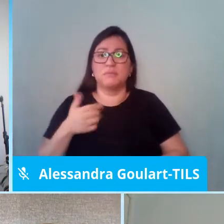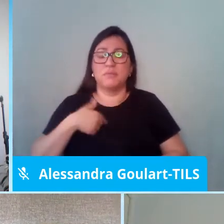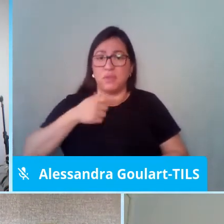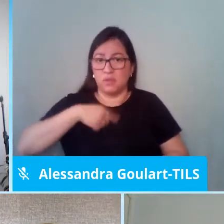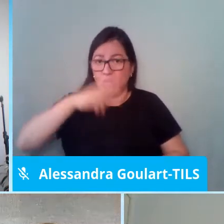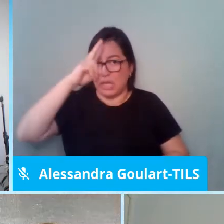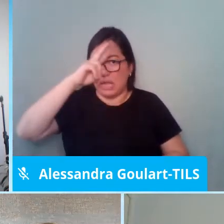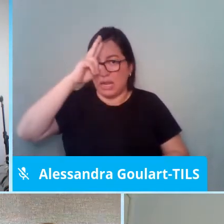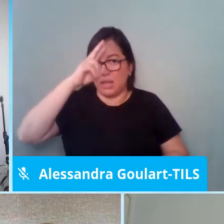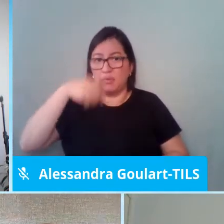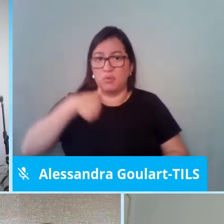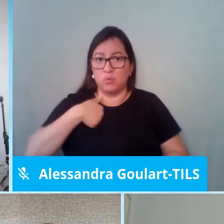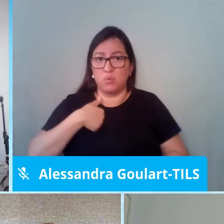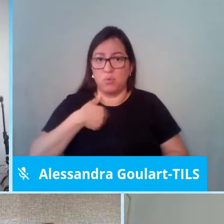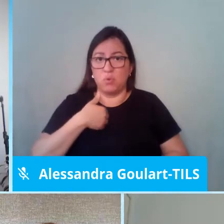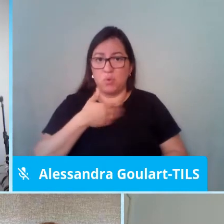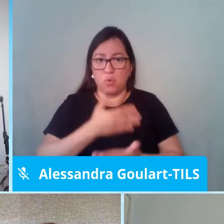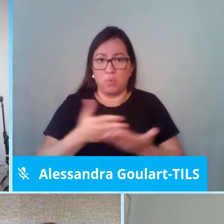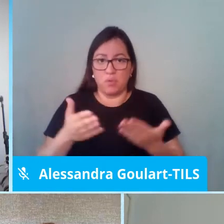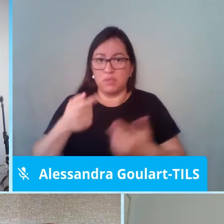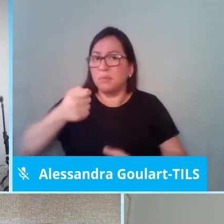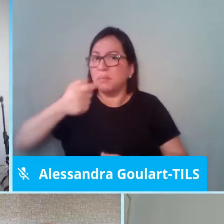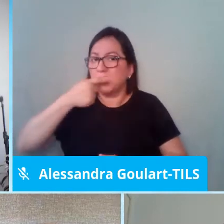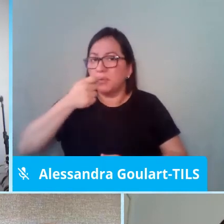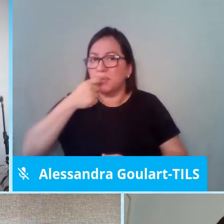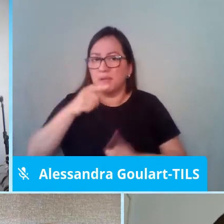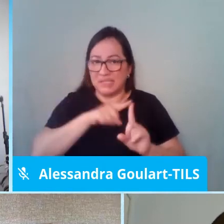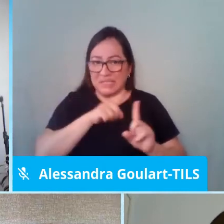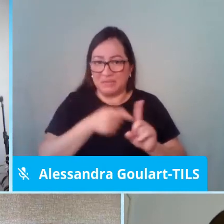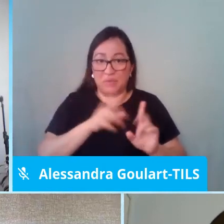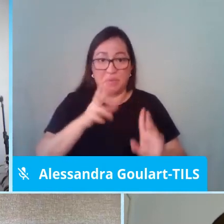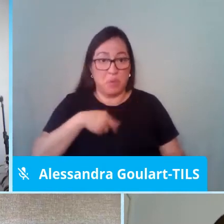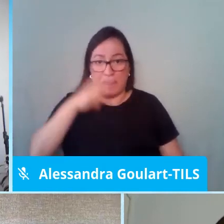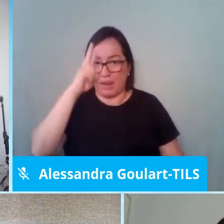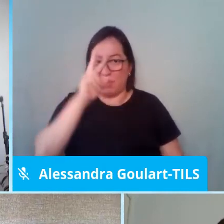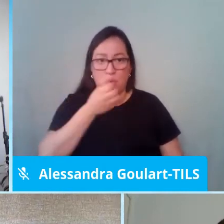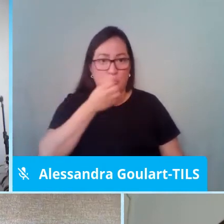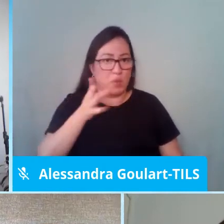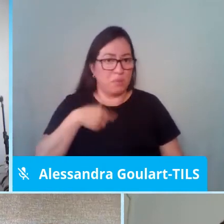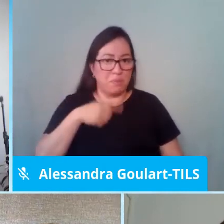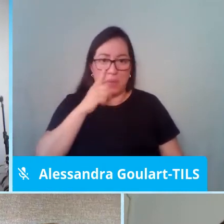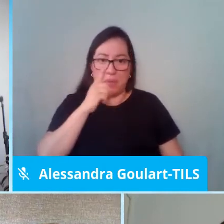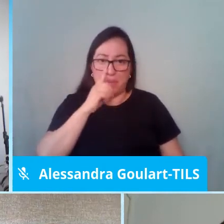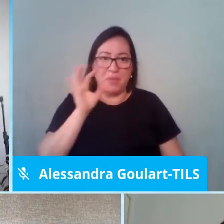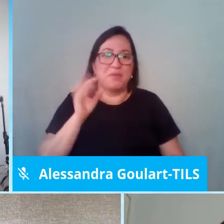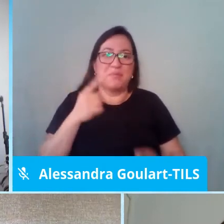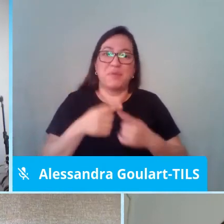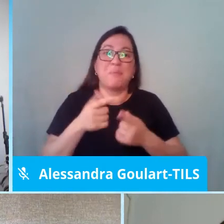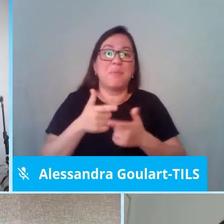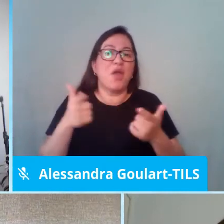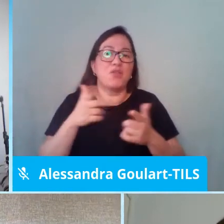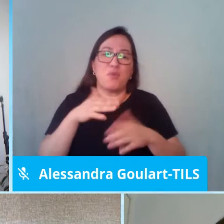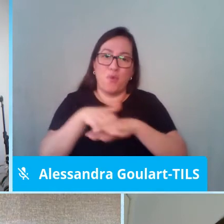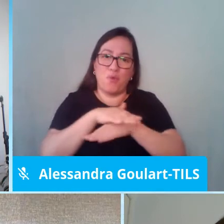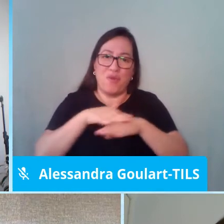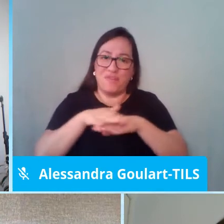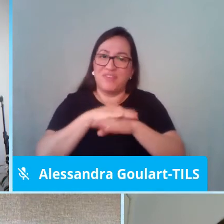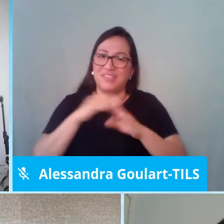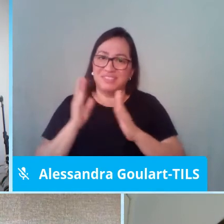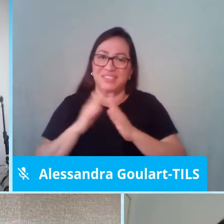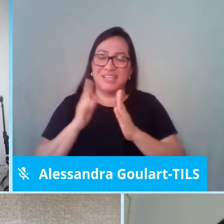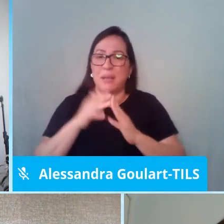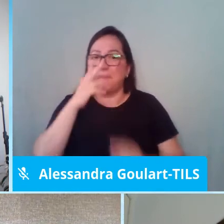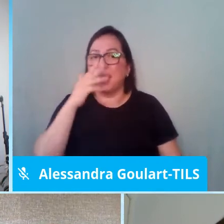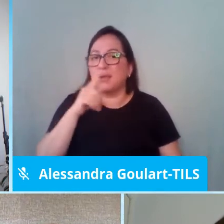quando eu comecei a tomar anticoncepcional, eu não falei para minha mãe, né? A gente não fala dessas coisas em casa, na família, né? Tinha